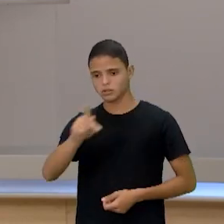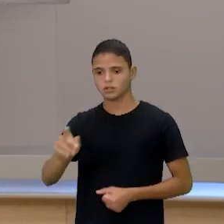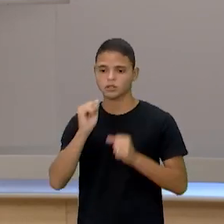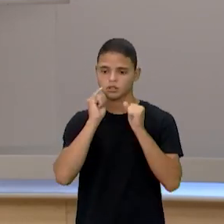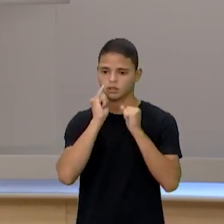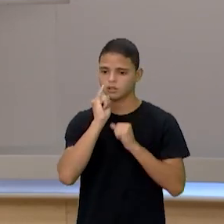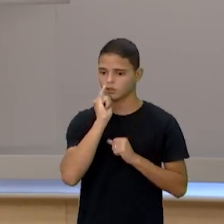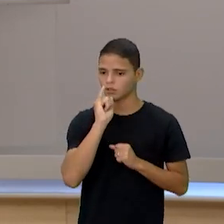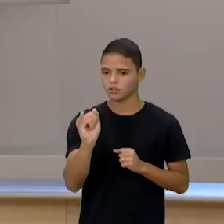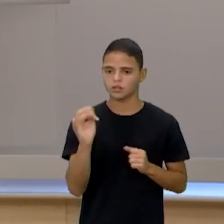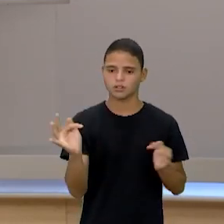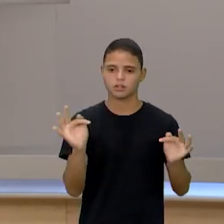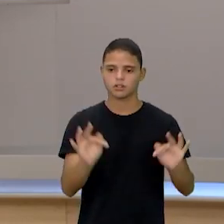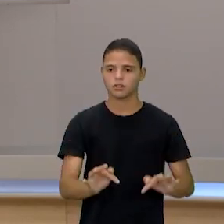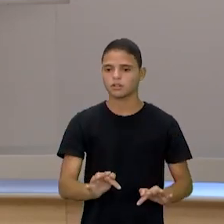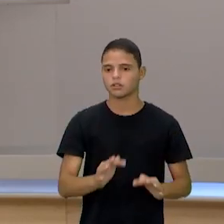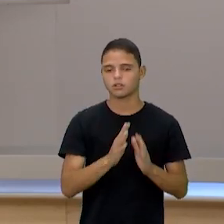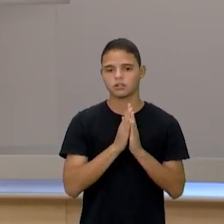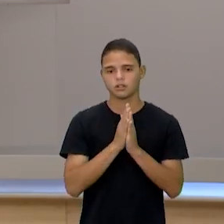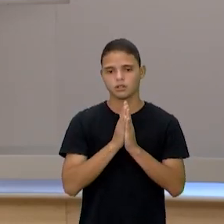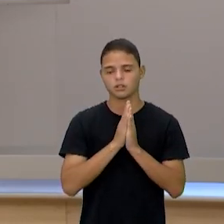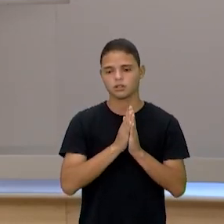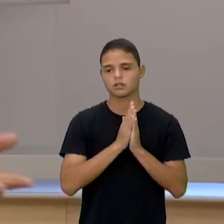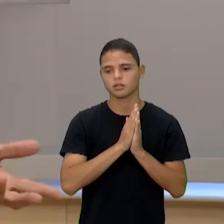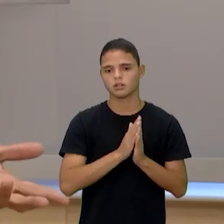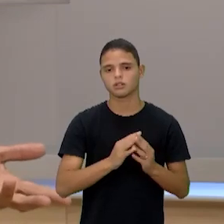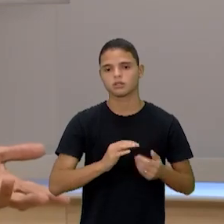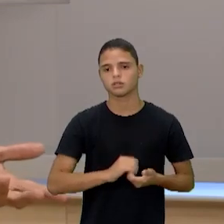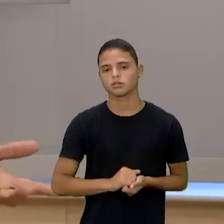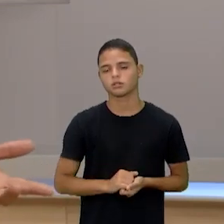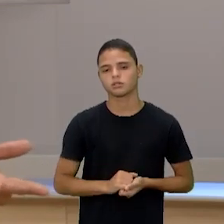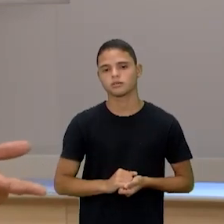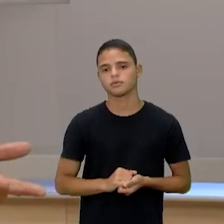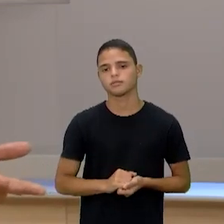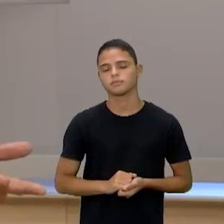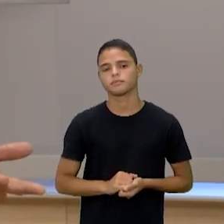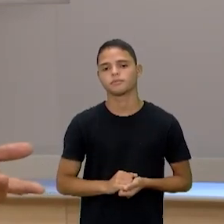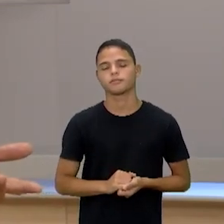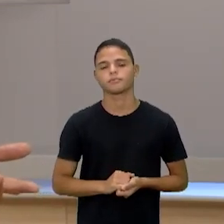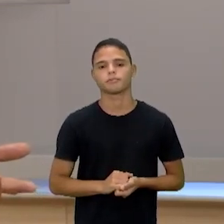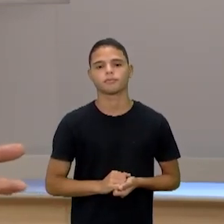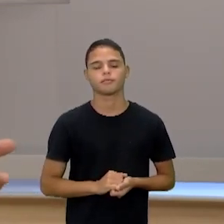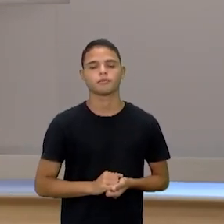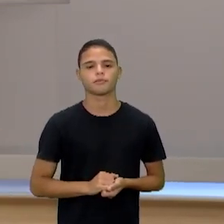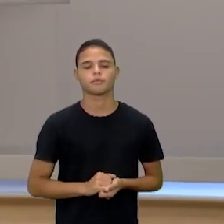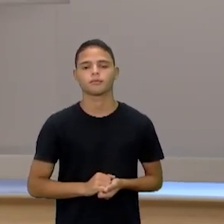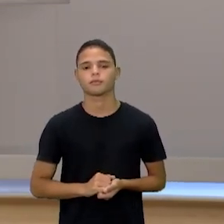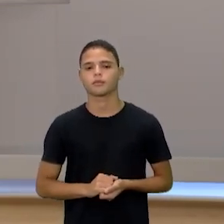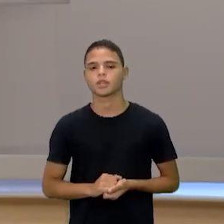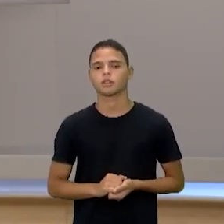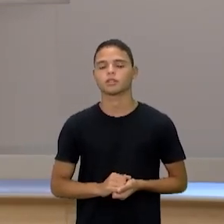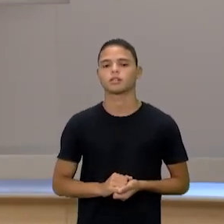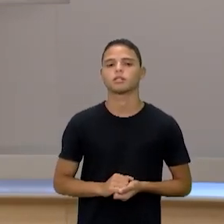eles. Robson, a palavra é sua, despeça-se dos professores e, se quiser deixar uma mensagem também, fique à vontade.